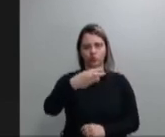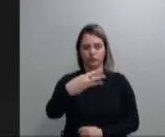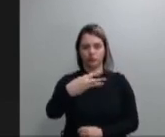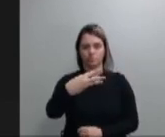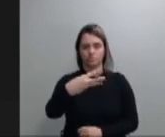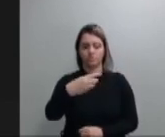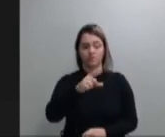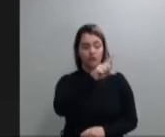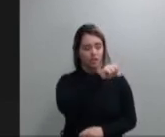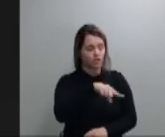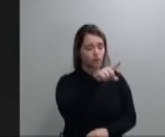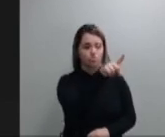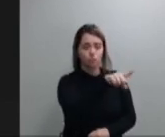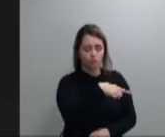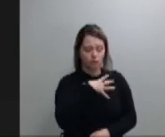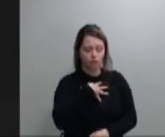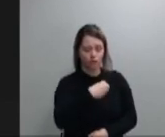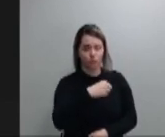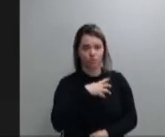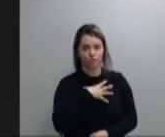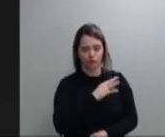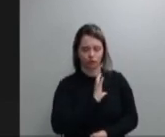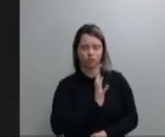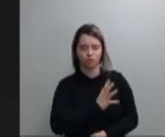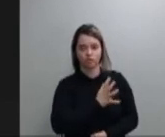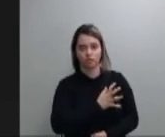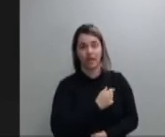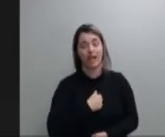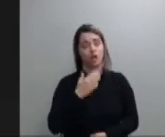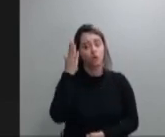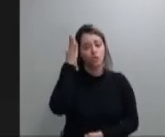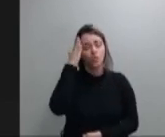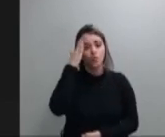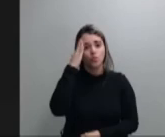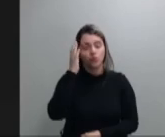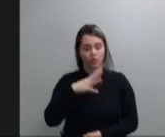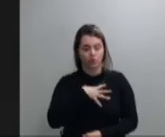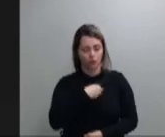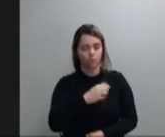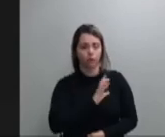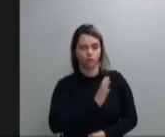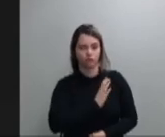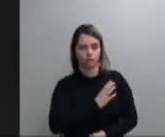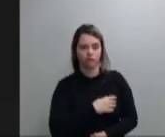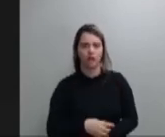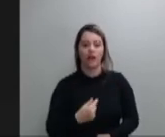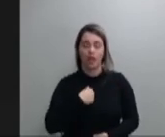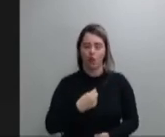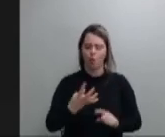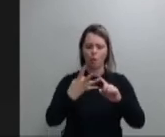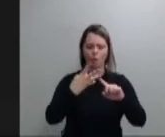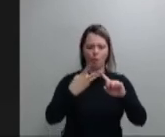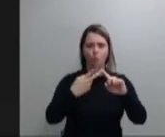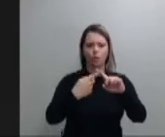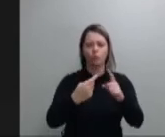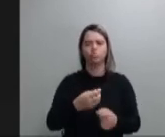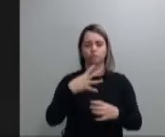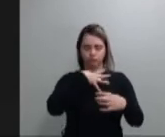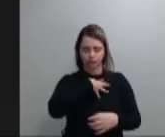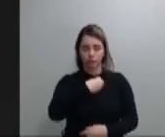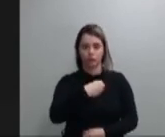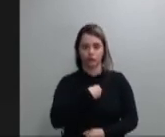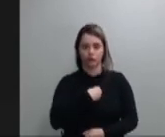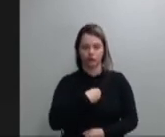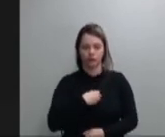excluiu o filho afetivo eu sei o que é filho afetivo eu tive quatro tios que foram criados pelo meu